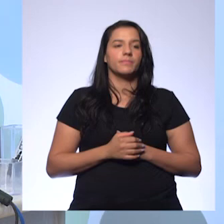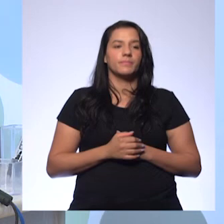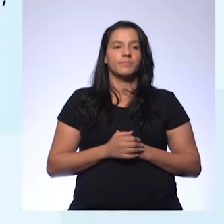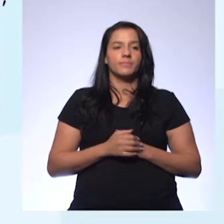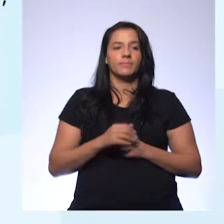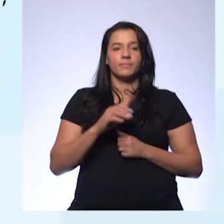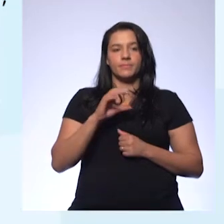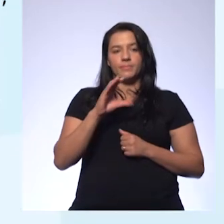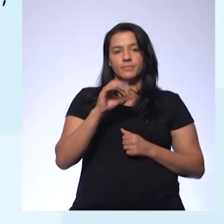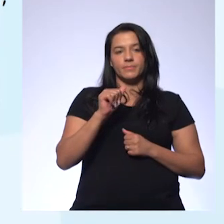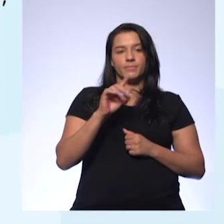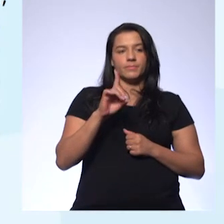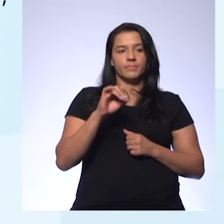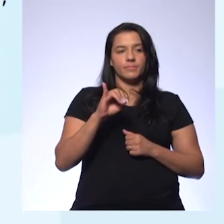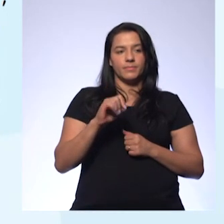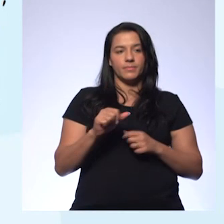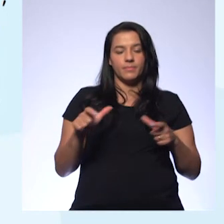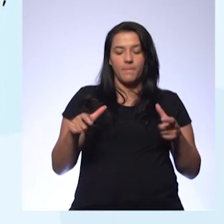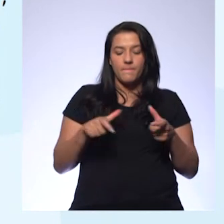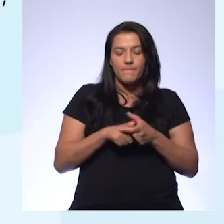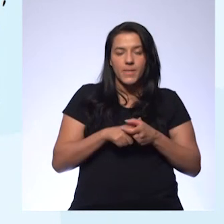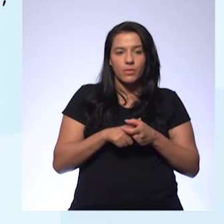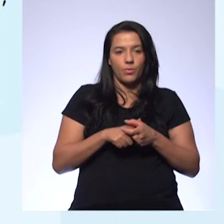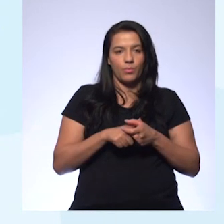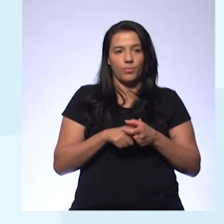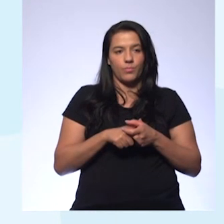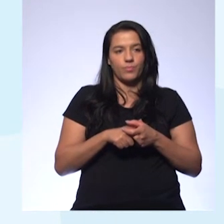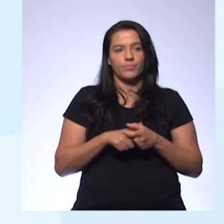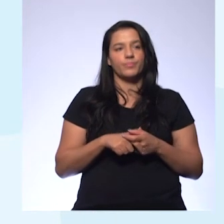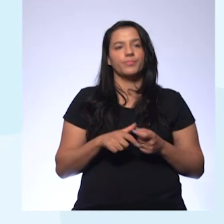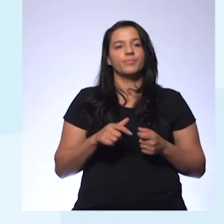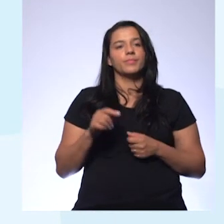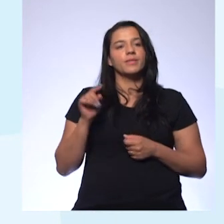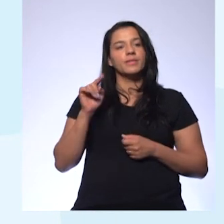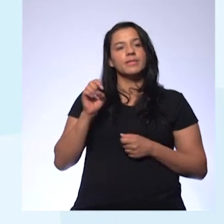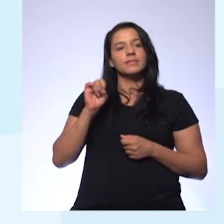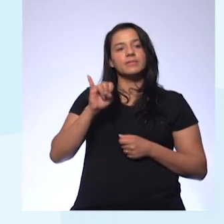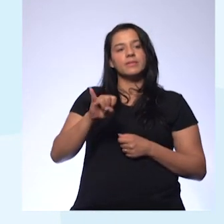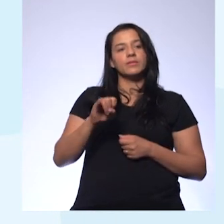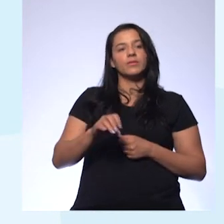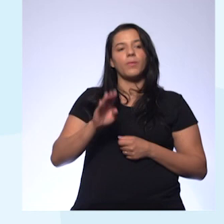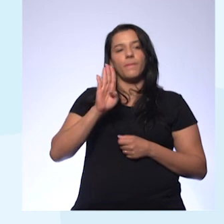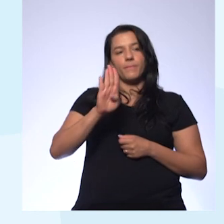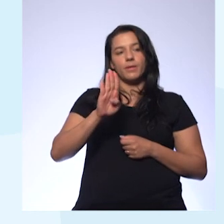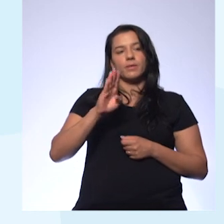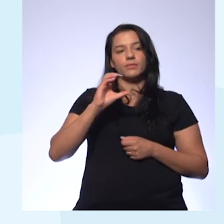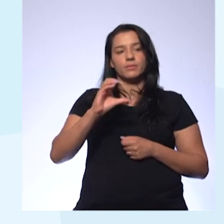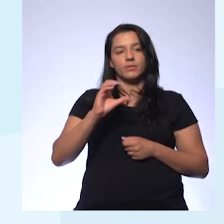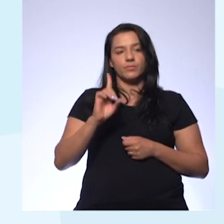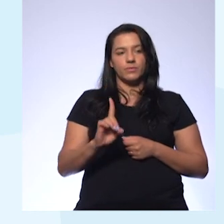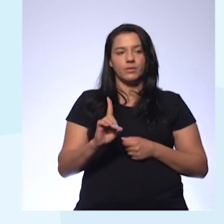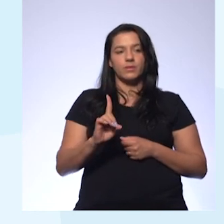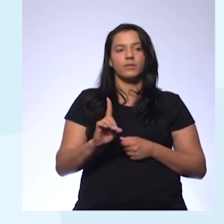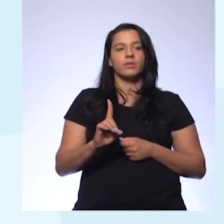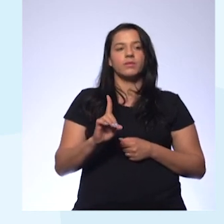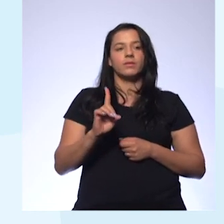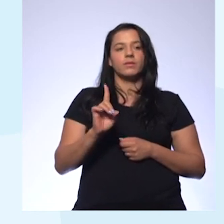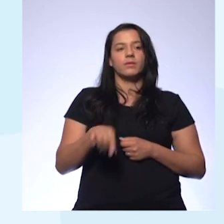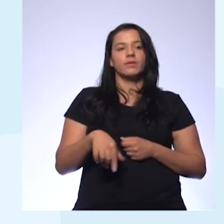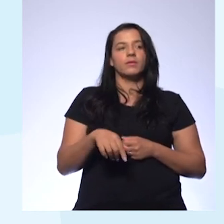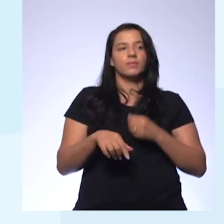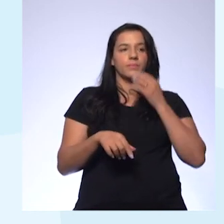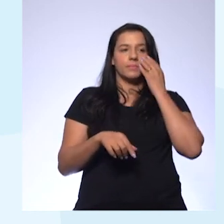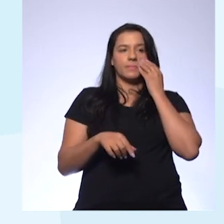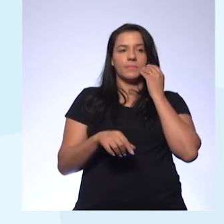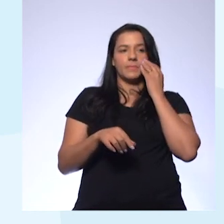cadeia carbônica menor, né? Sendo que o B, o C e o D,